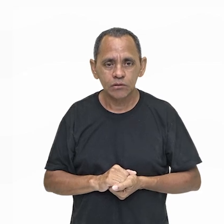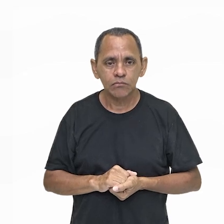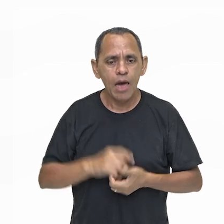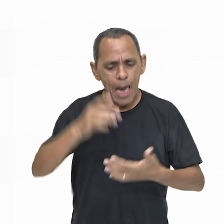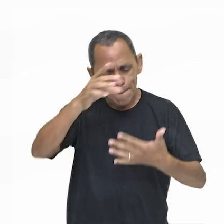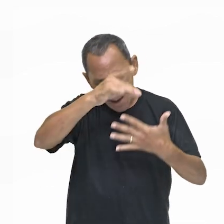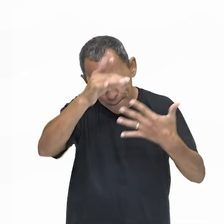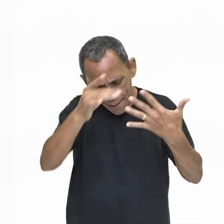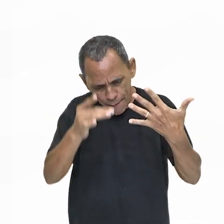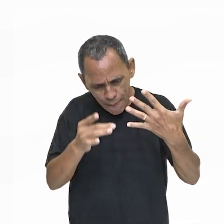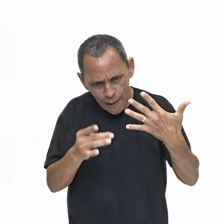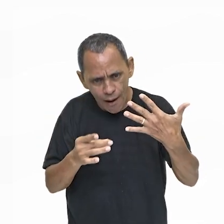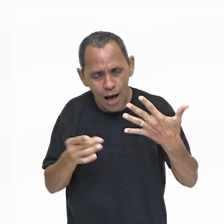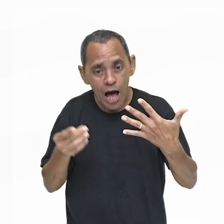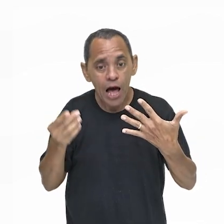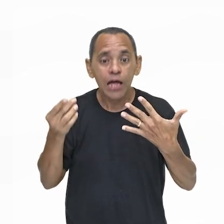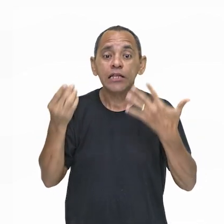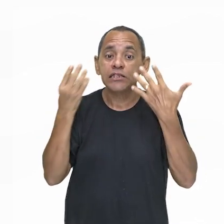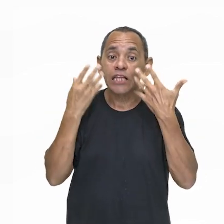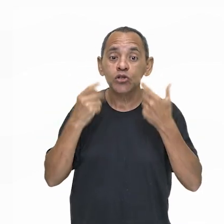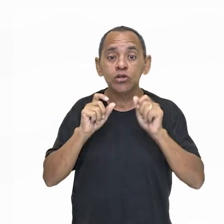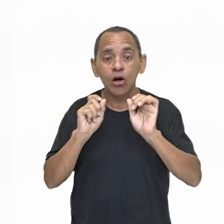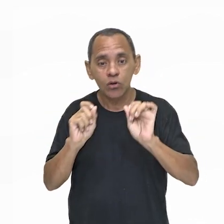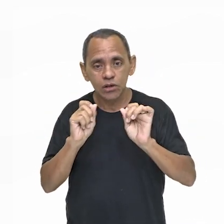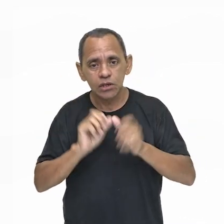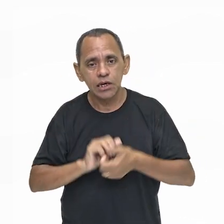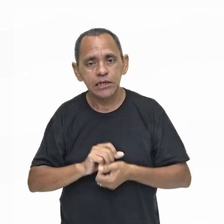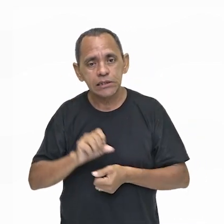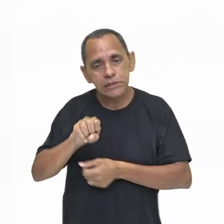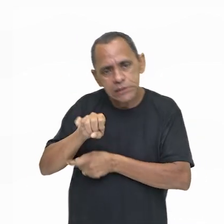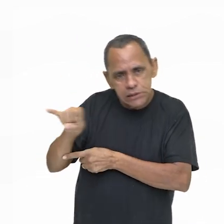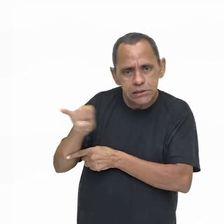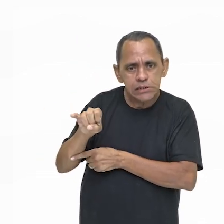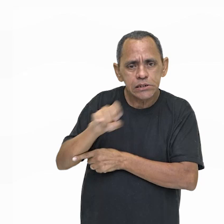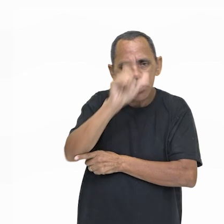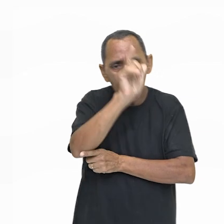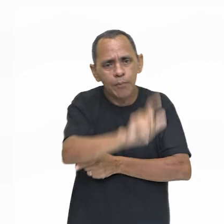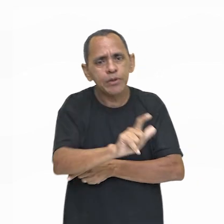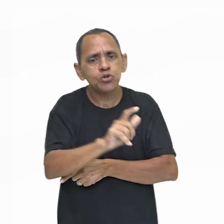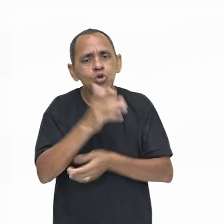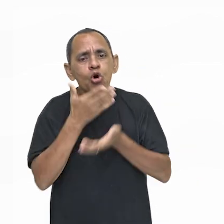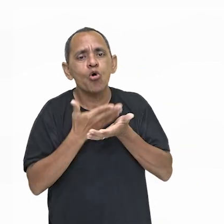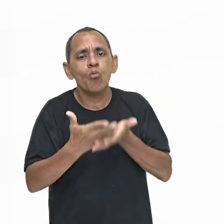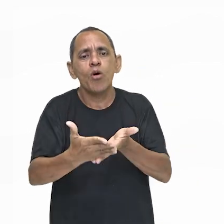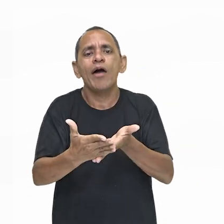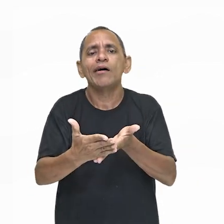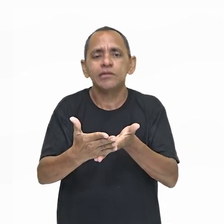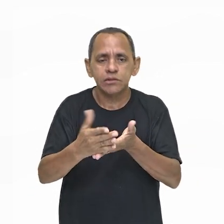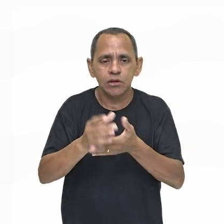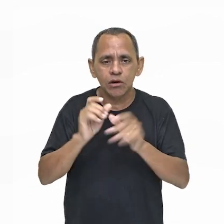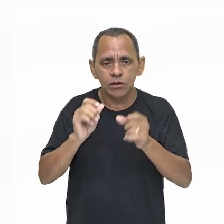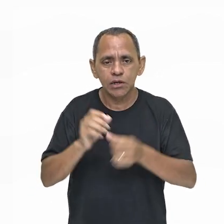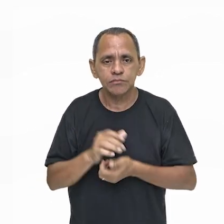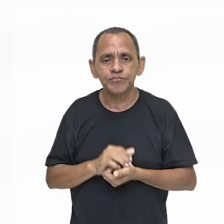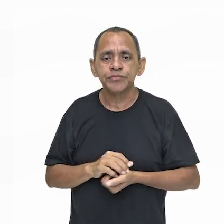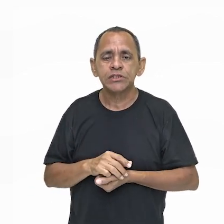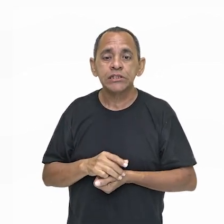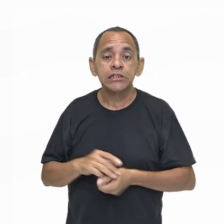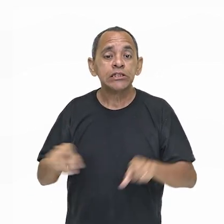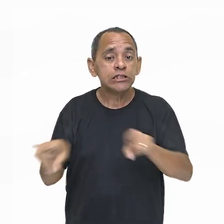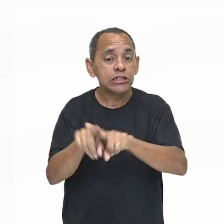começando a ter hiperglicemia, né? Fome frequente, sede constante, a